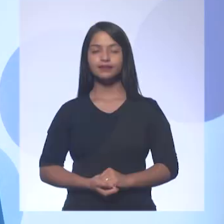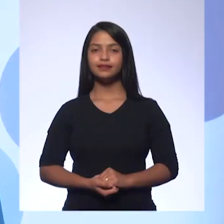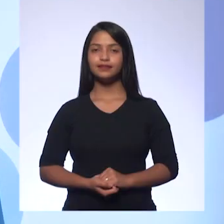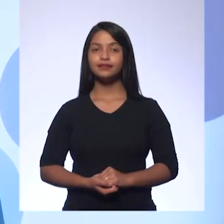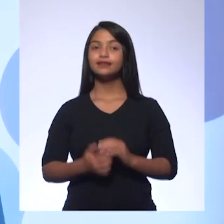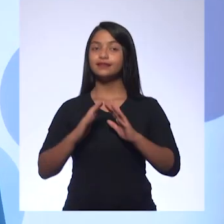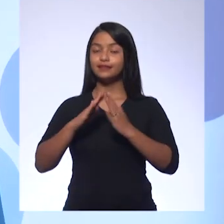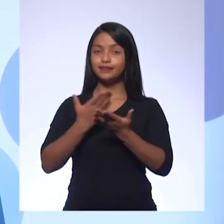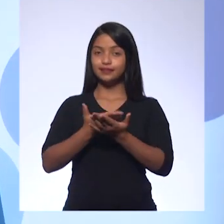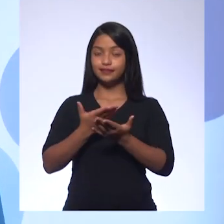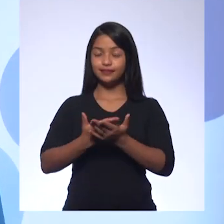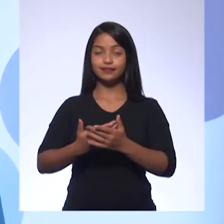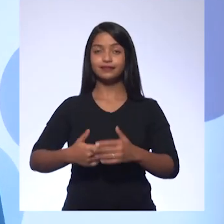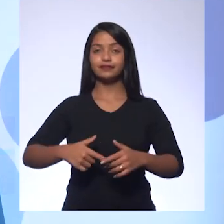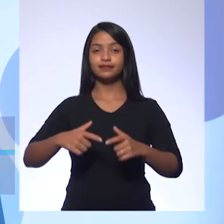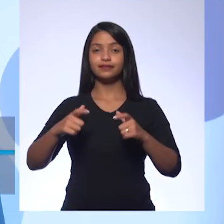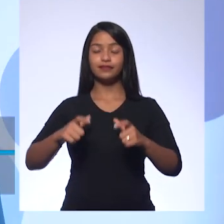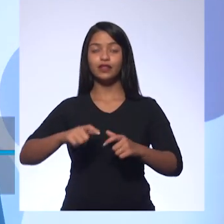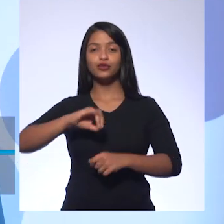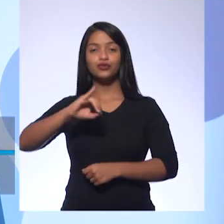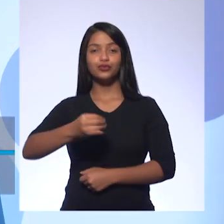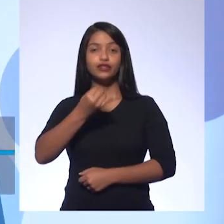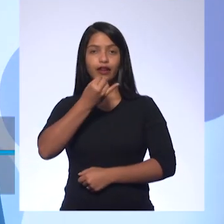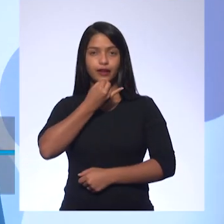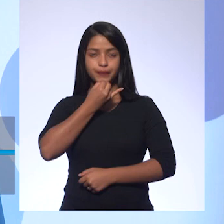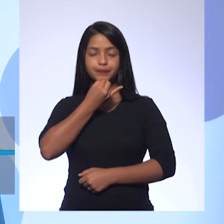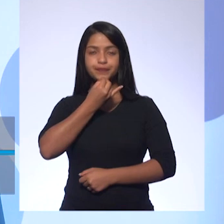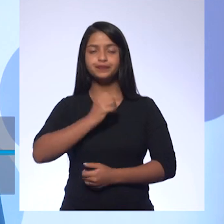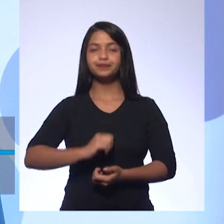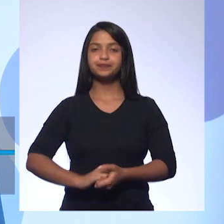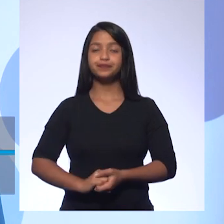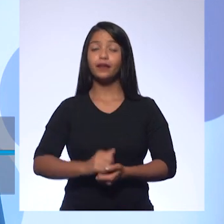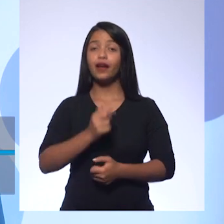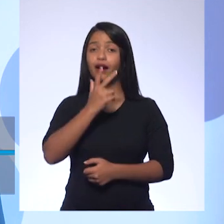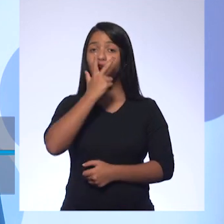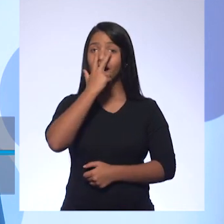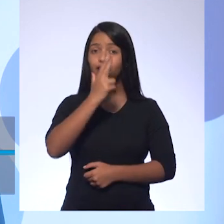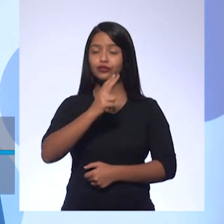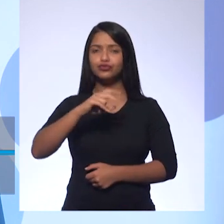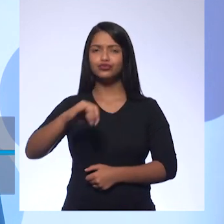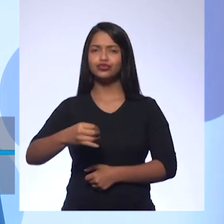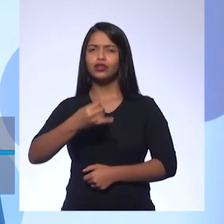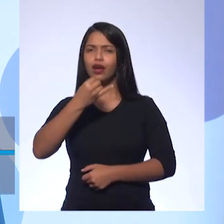Escola Estadual Alessandro Pessato, aí de Jundiaí, eu acho que Jundiaí é quente